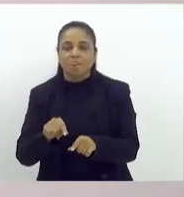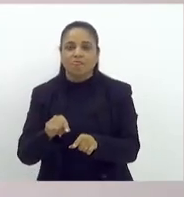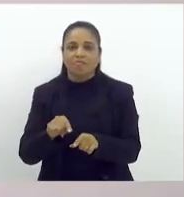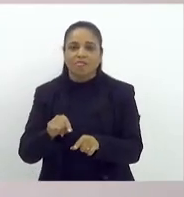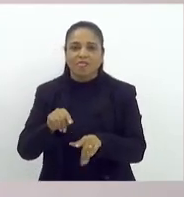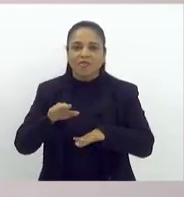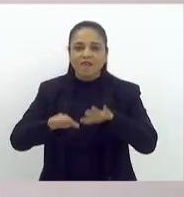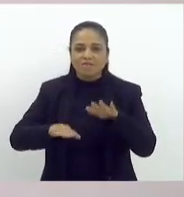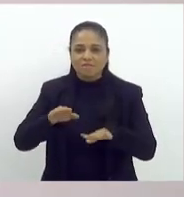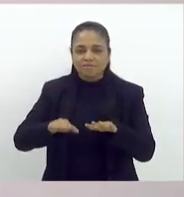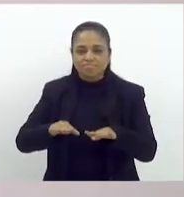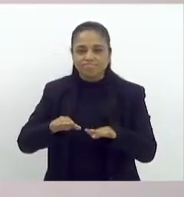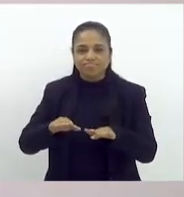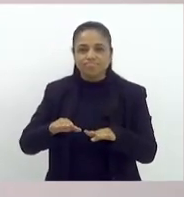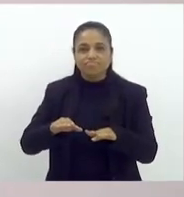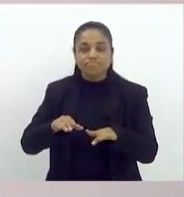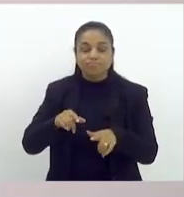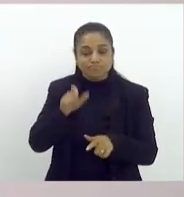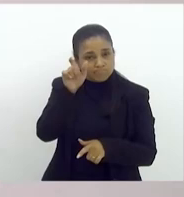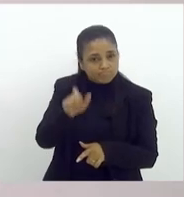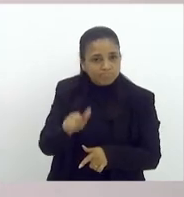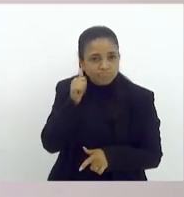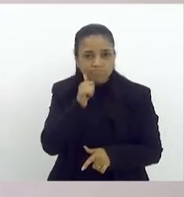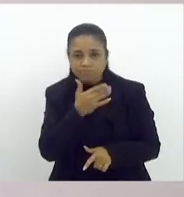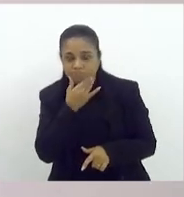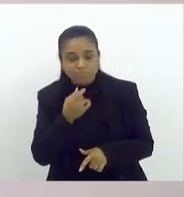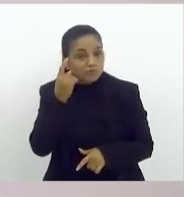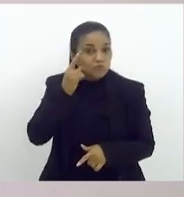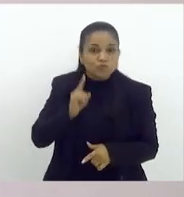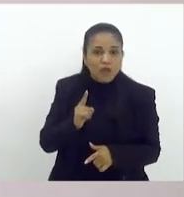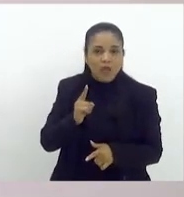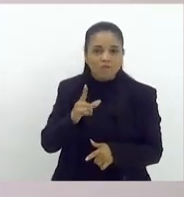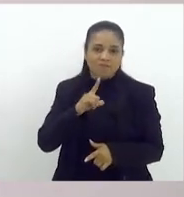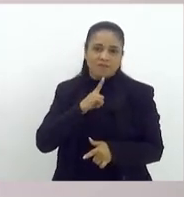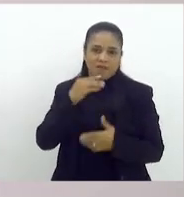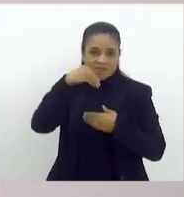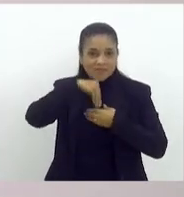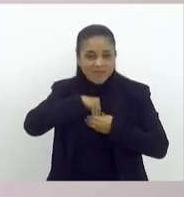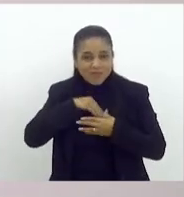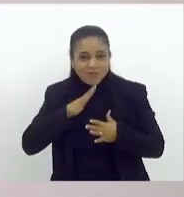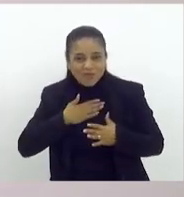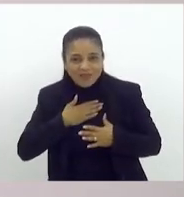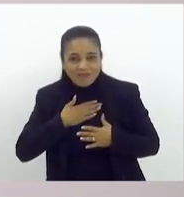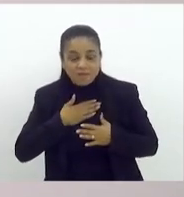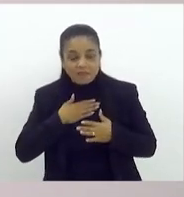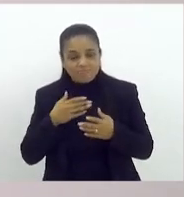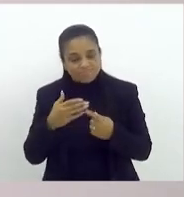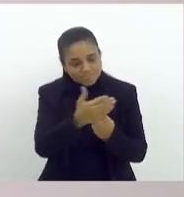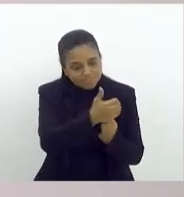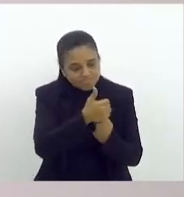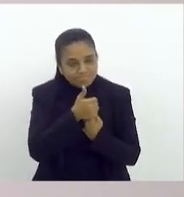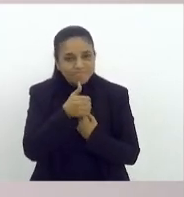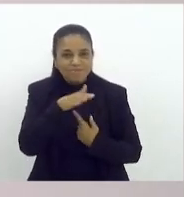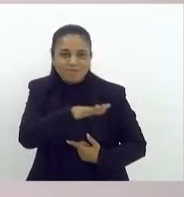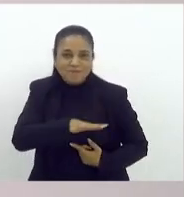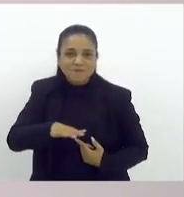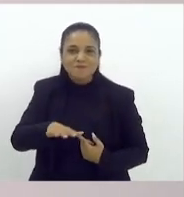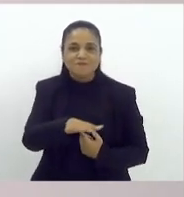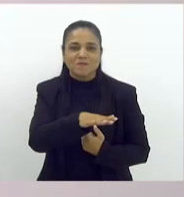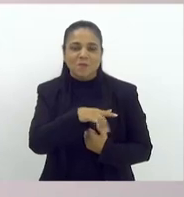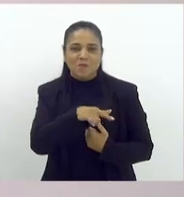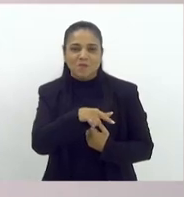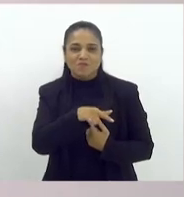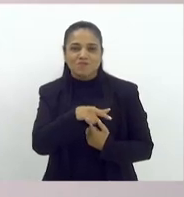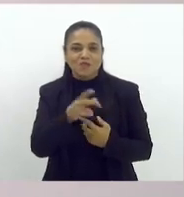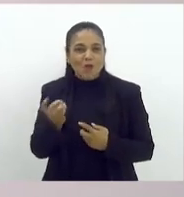a garoto cara não sabem que tem mas Eles encontram ali um espaço de acolhimento para essa cultura